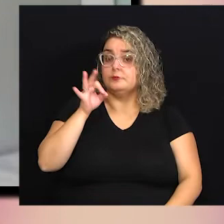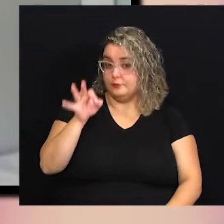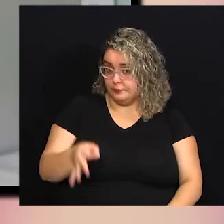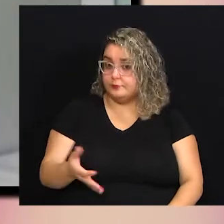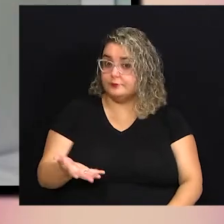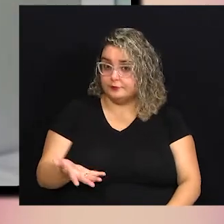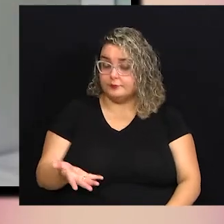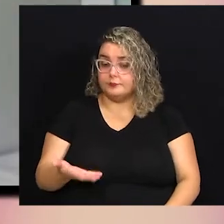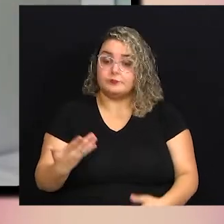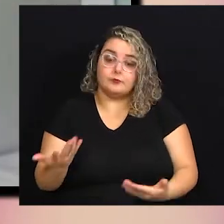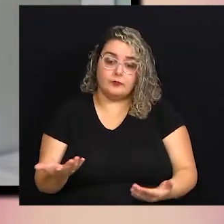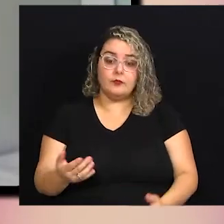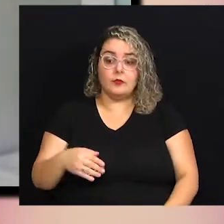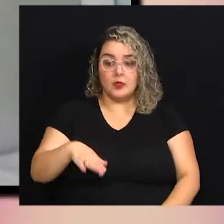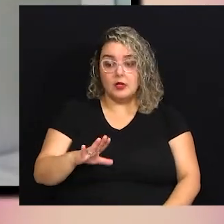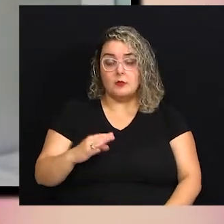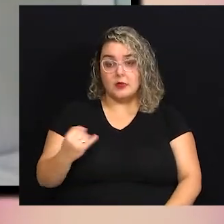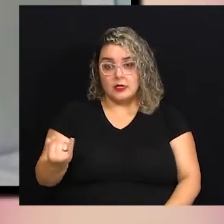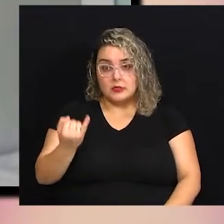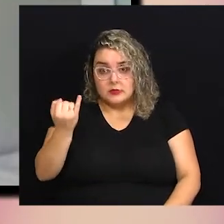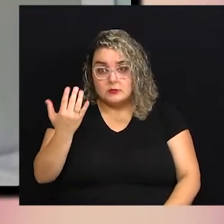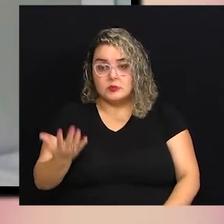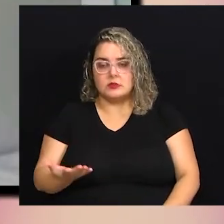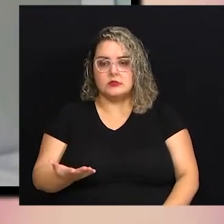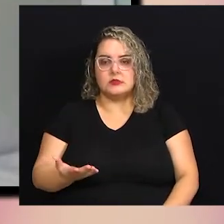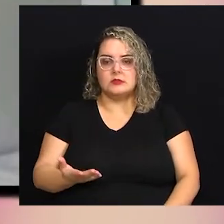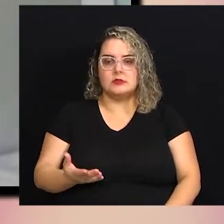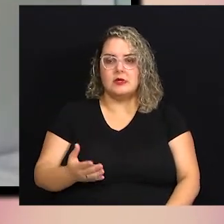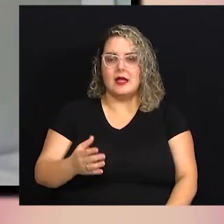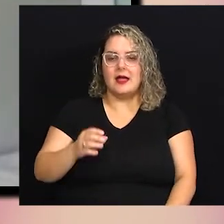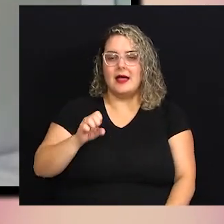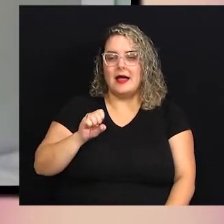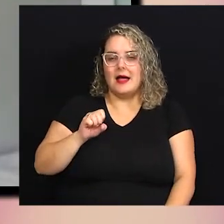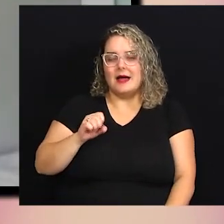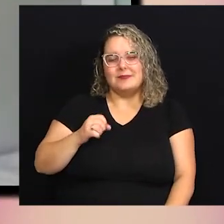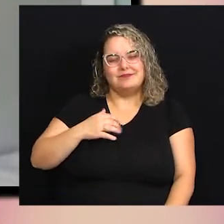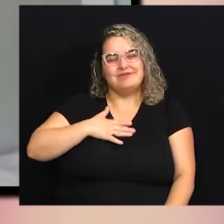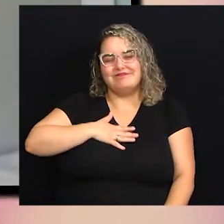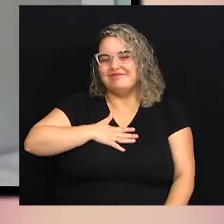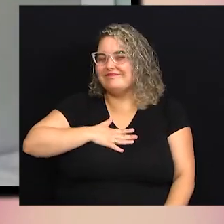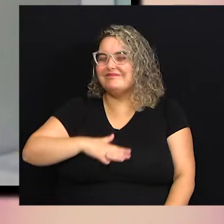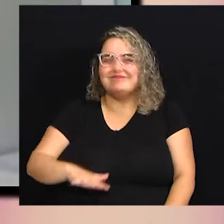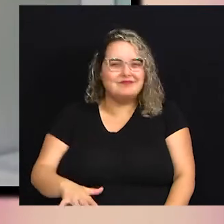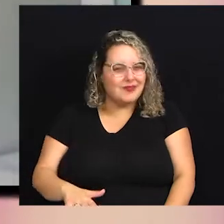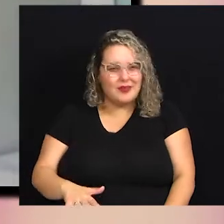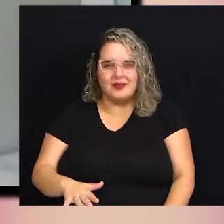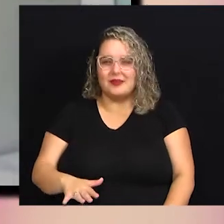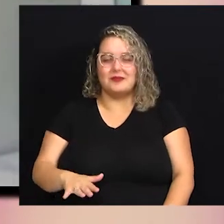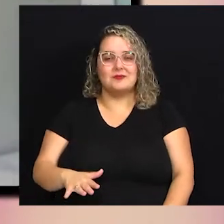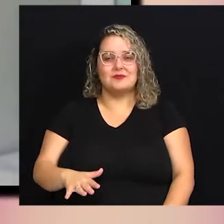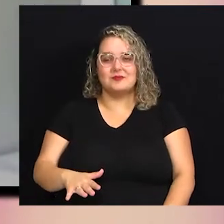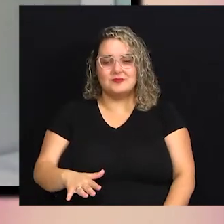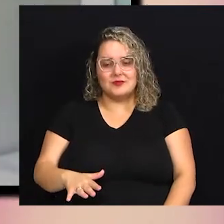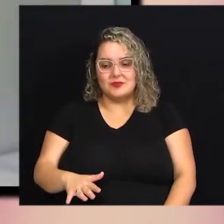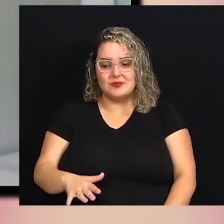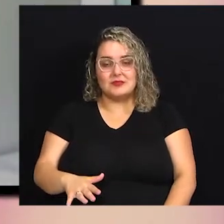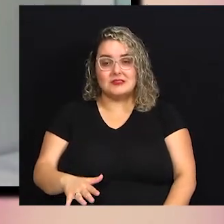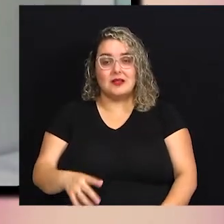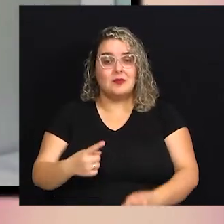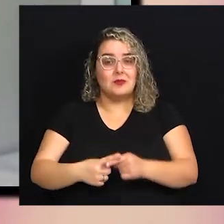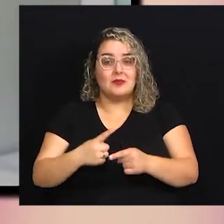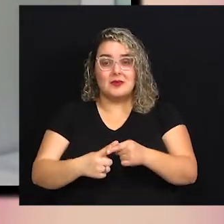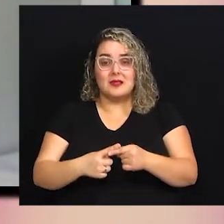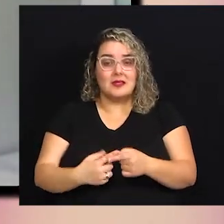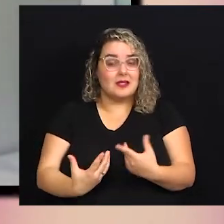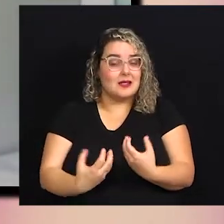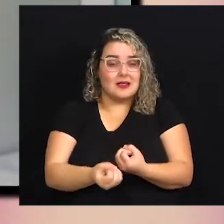ter a confirmação, mas o que era mais interessante é a insatisfação dessas mulheres com relação à informação recebida.